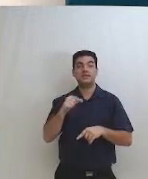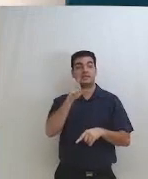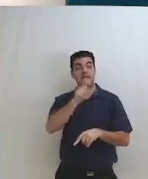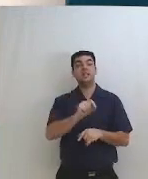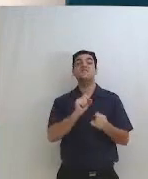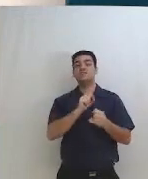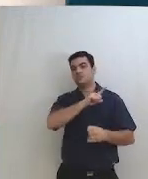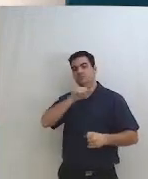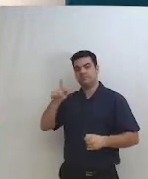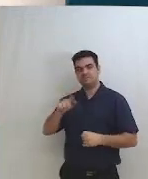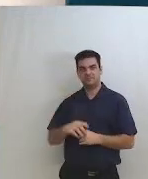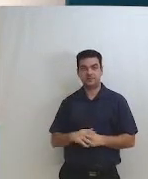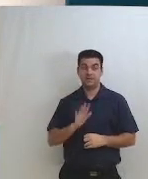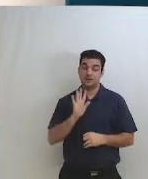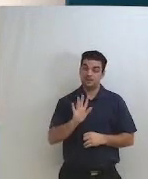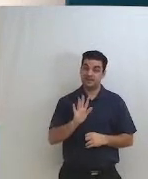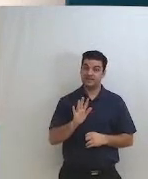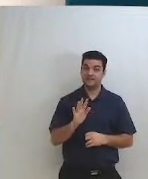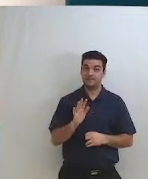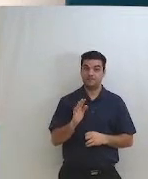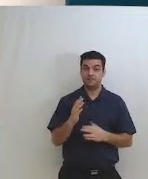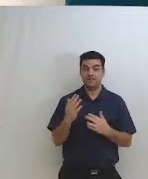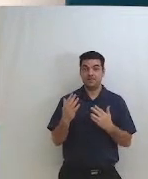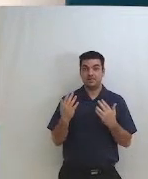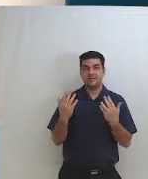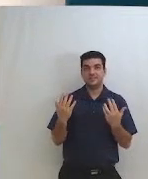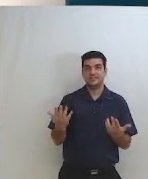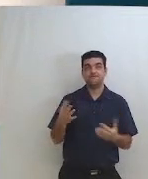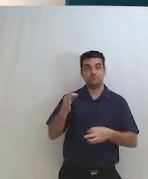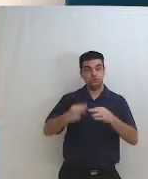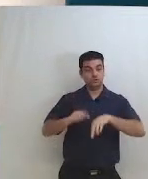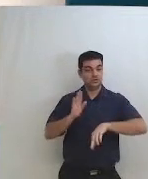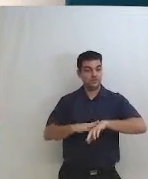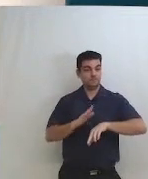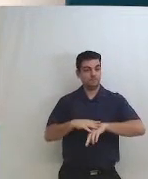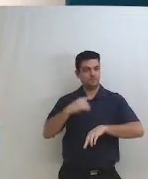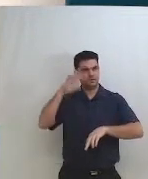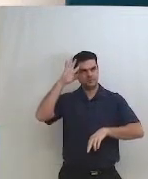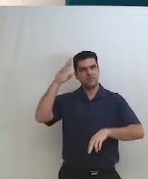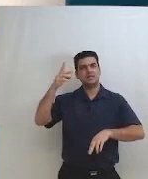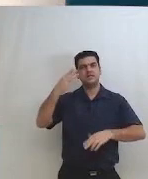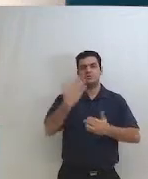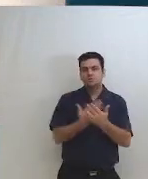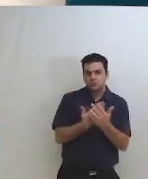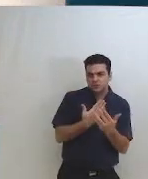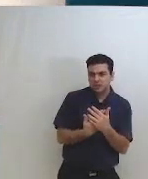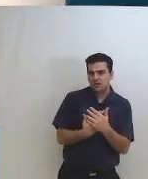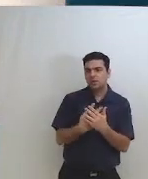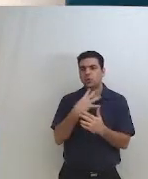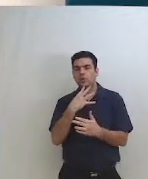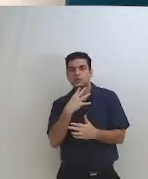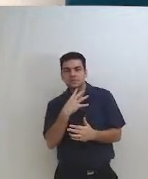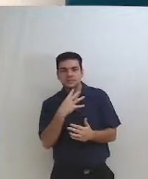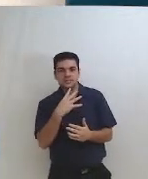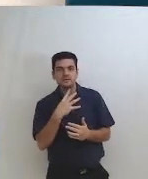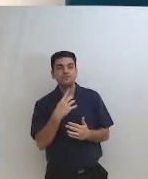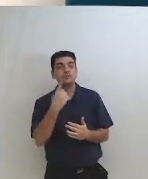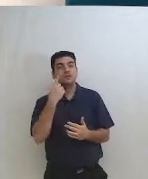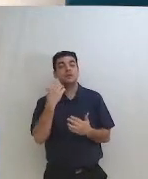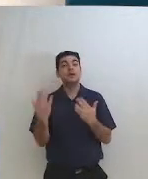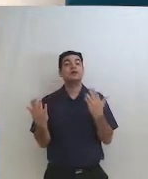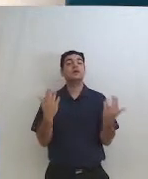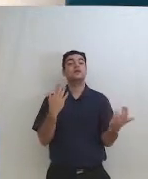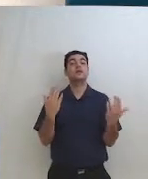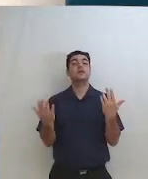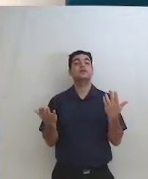ainda observado pelo parecerista, o juízo teve o cuidado de utilizar expressões como aparente desproporcionalidade entre a ação e a reação dos réus,